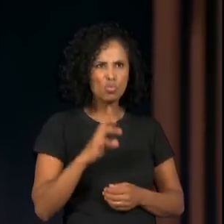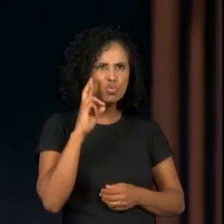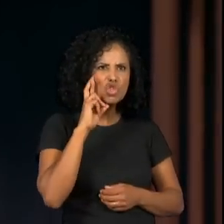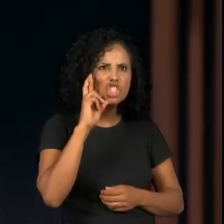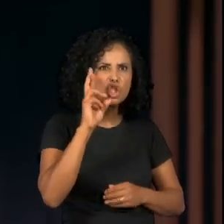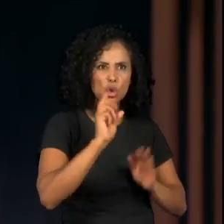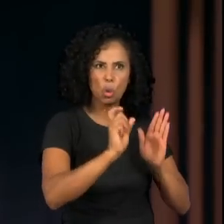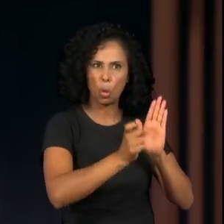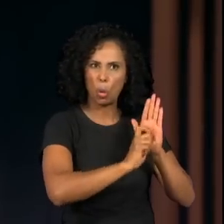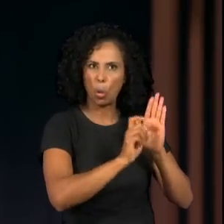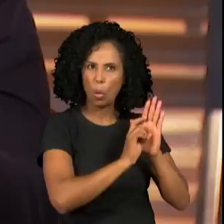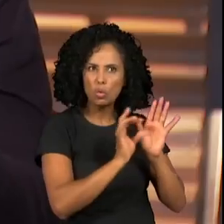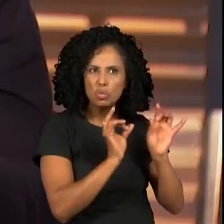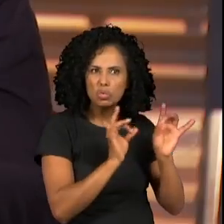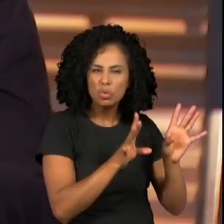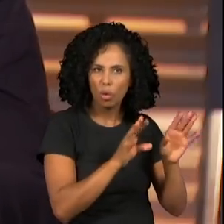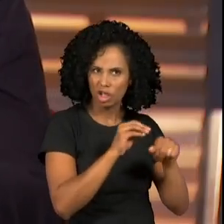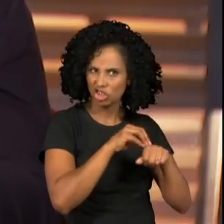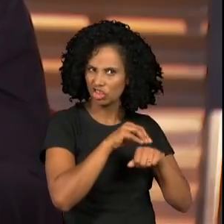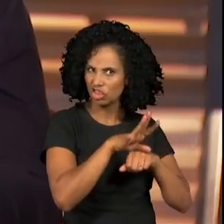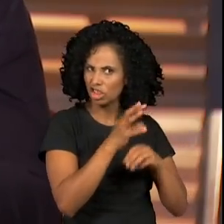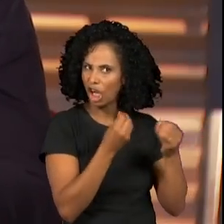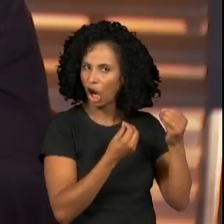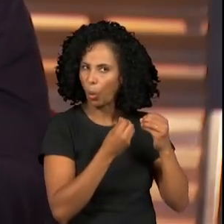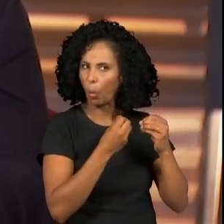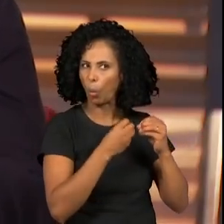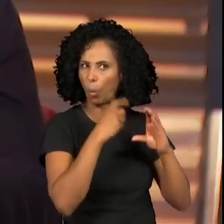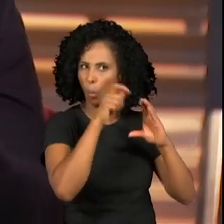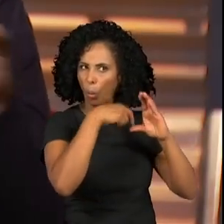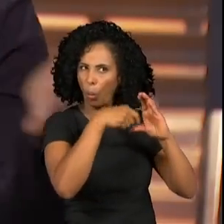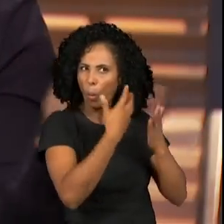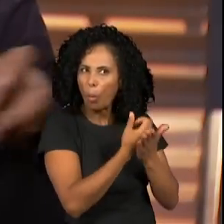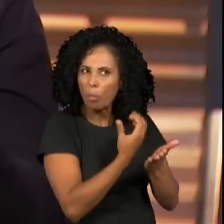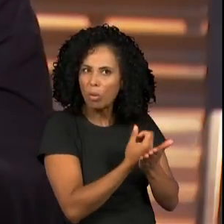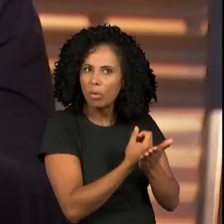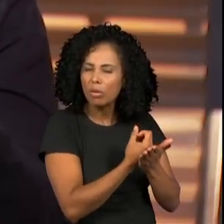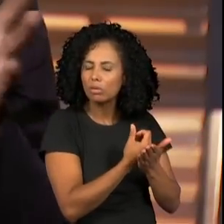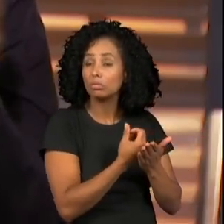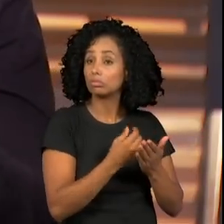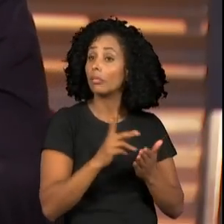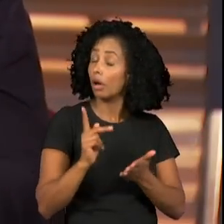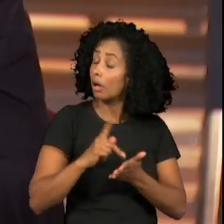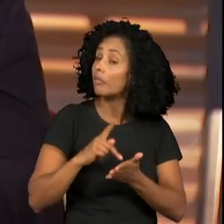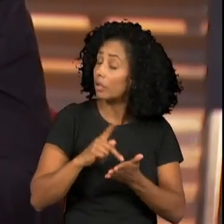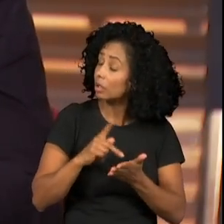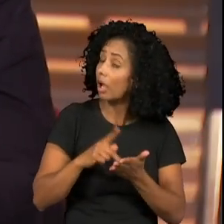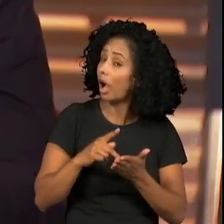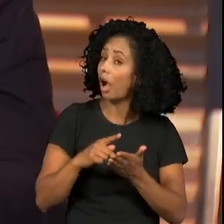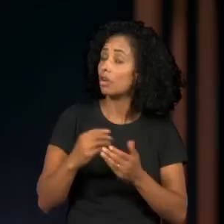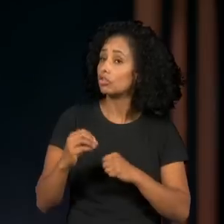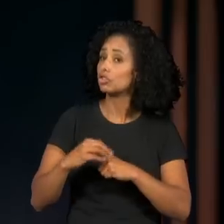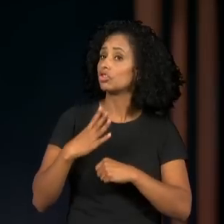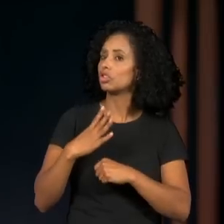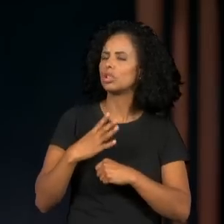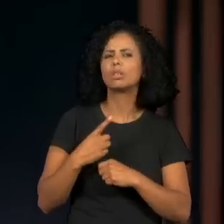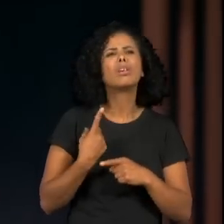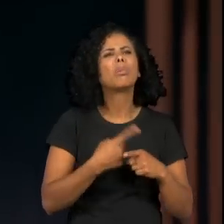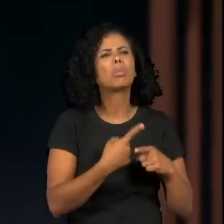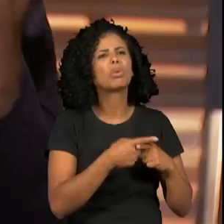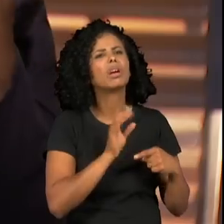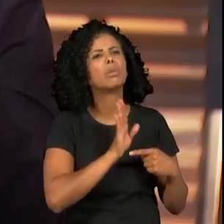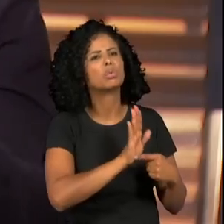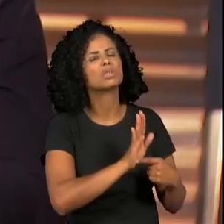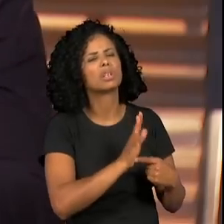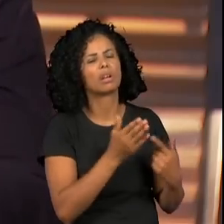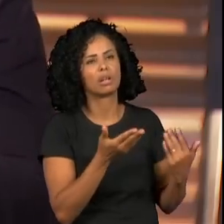dando uma dica. Uma dica, indicando pessoas que tinham história, que poderia falar e tal. Por quê que ele queria mostrar? Eu